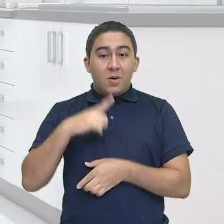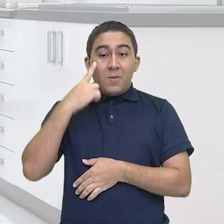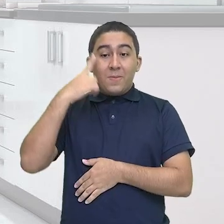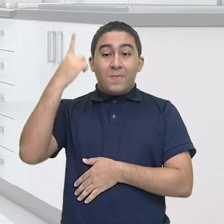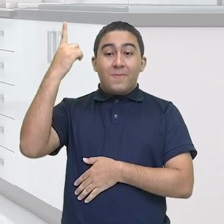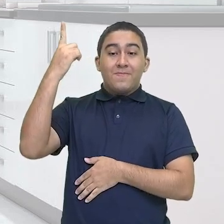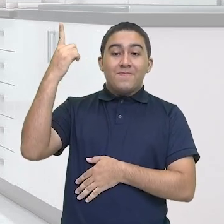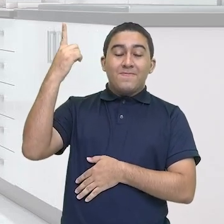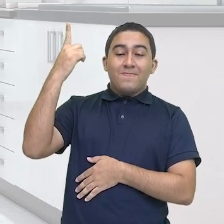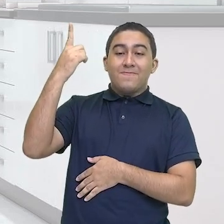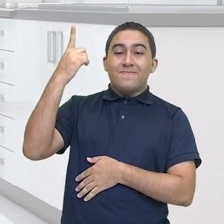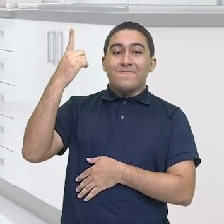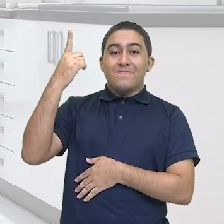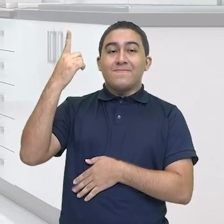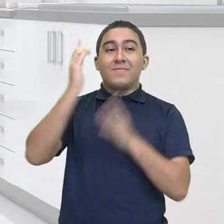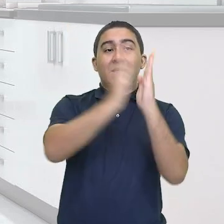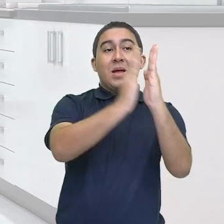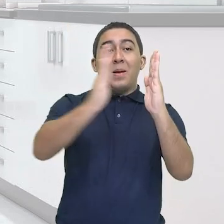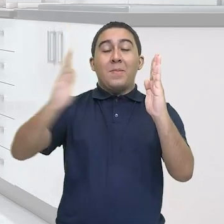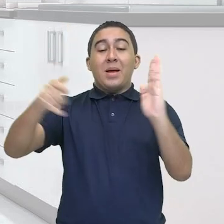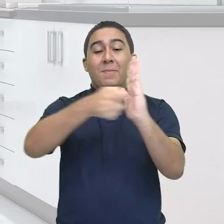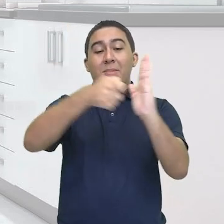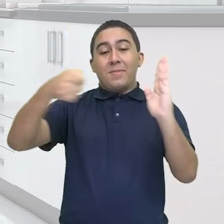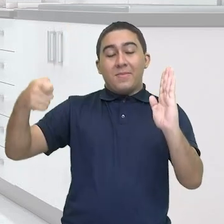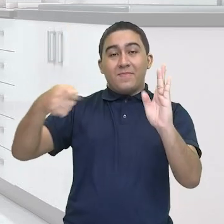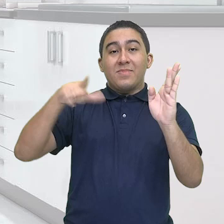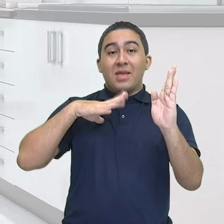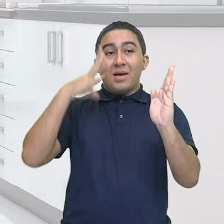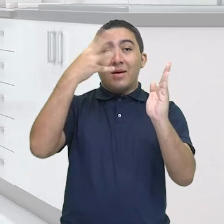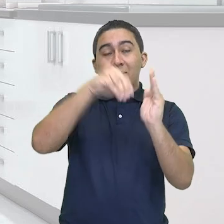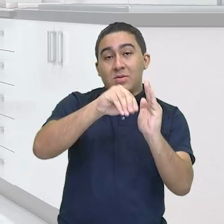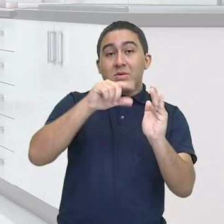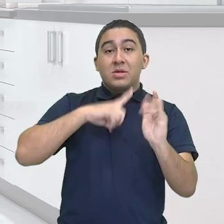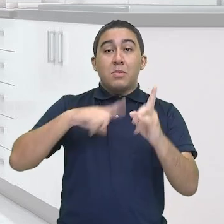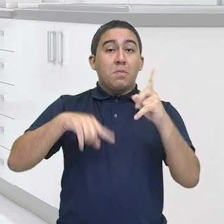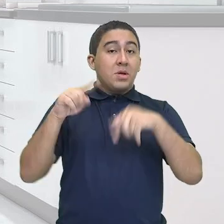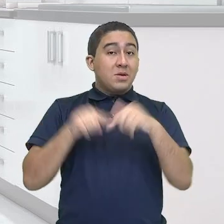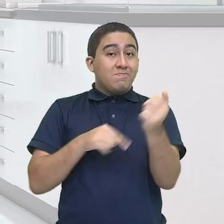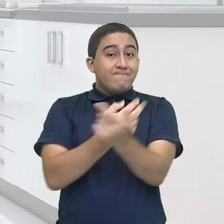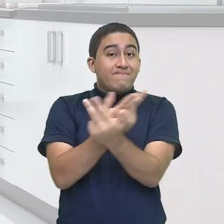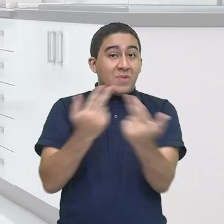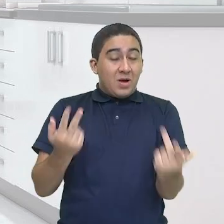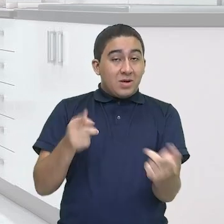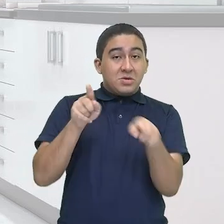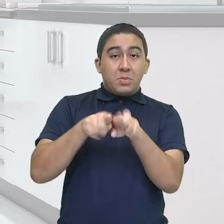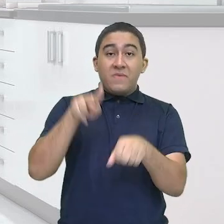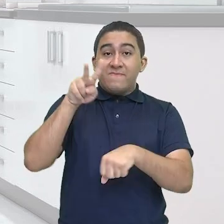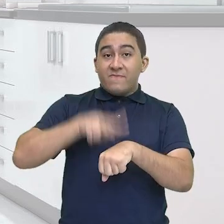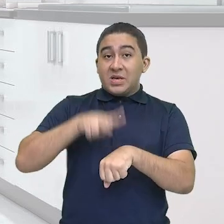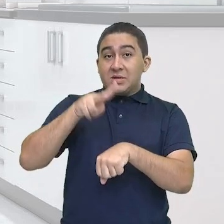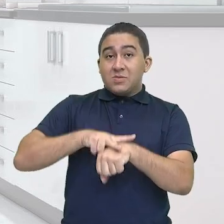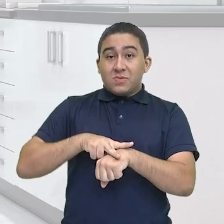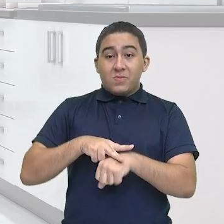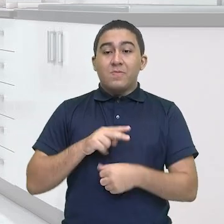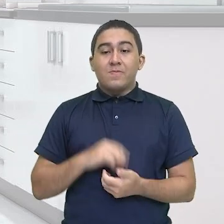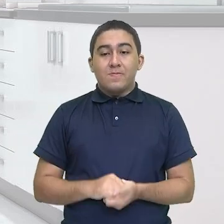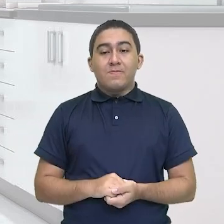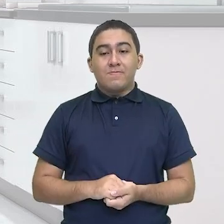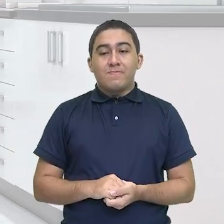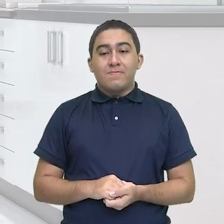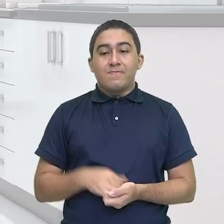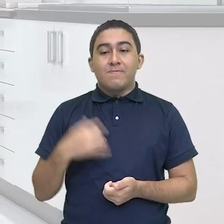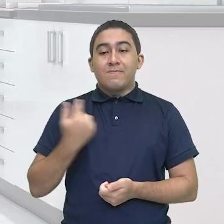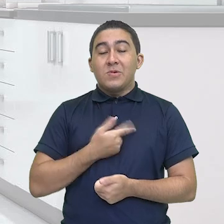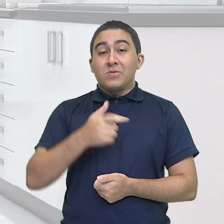aqui alguns armários em que são guardados também vários equipamentos, vidrarias. Nós estamos em